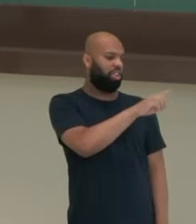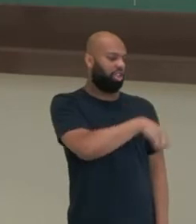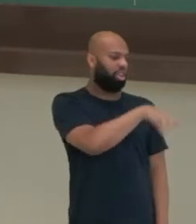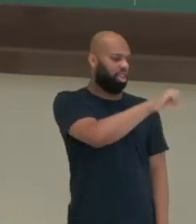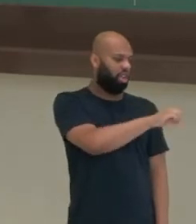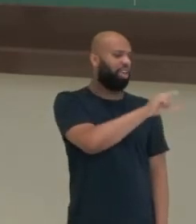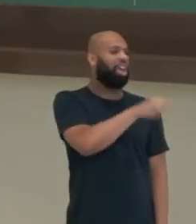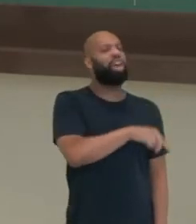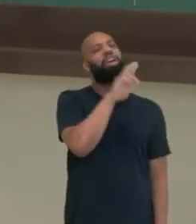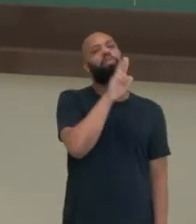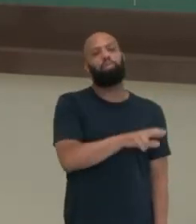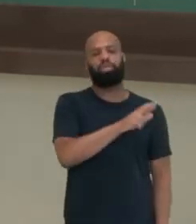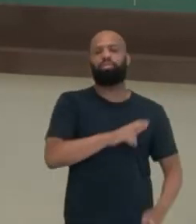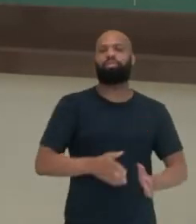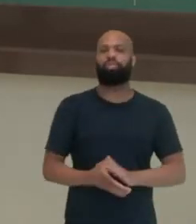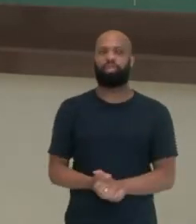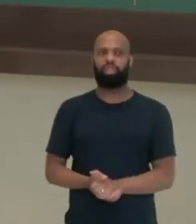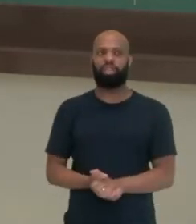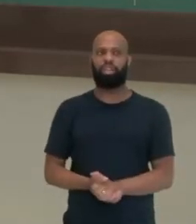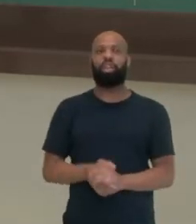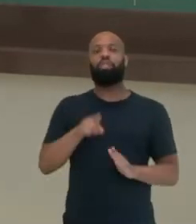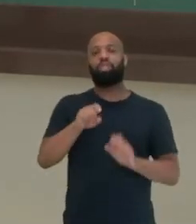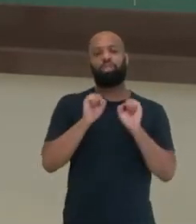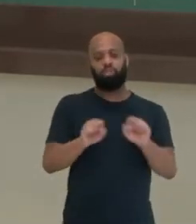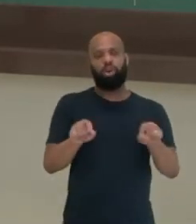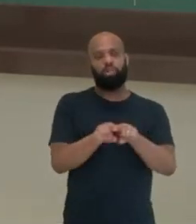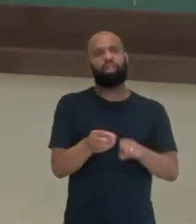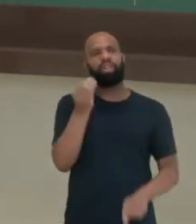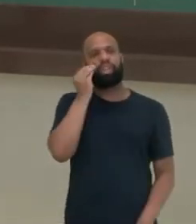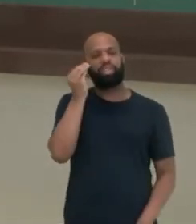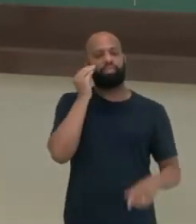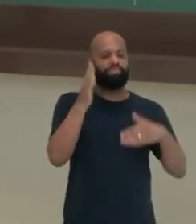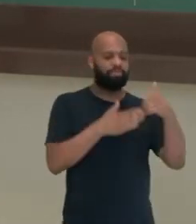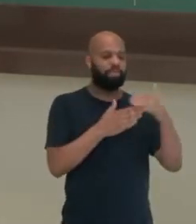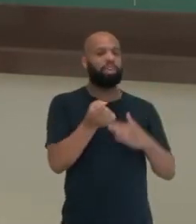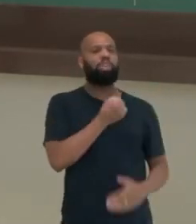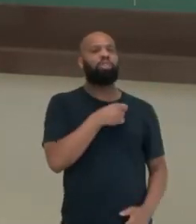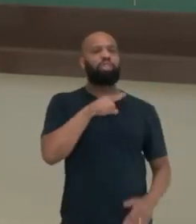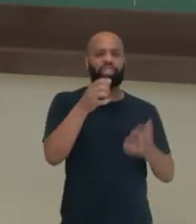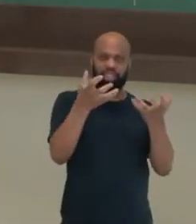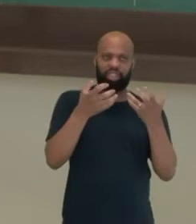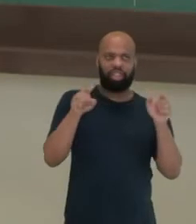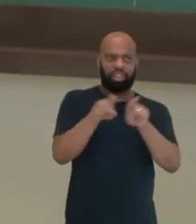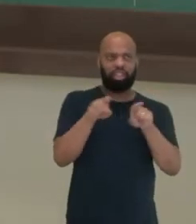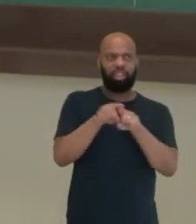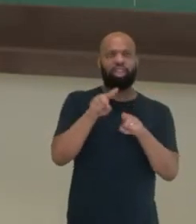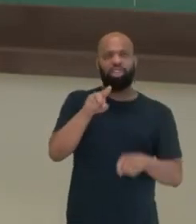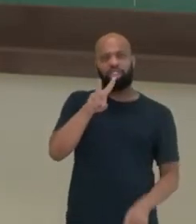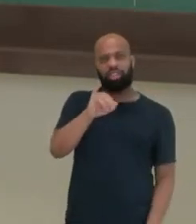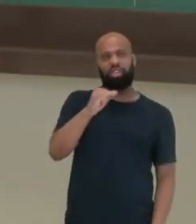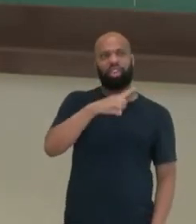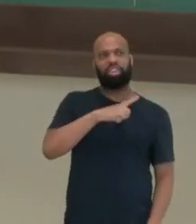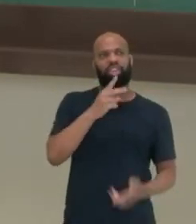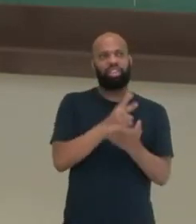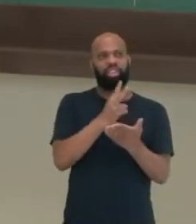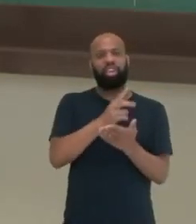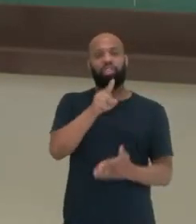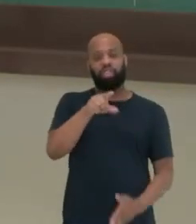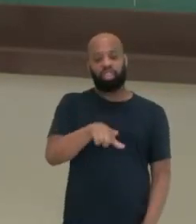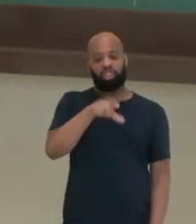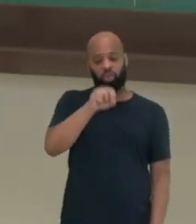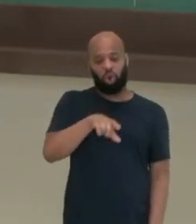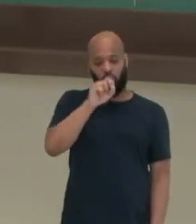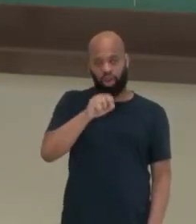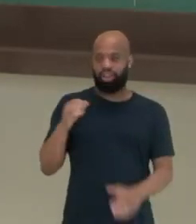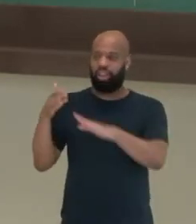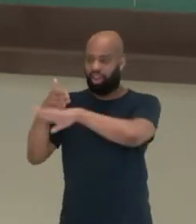5, sai o 9. E você pode testar qualquer valor que você queira ali e você vai ter. Você escolhe o valor da